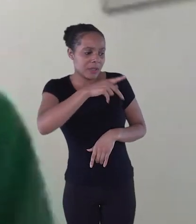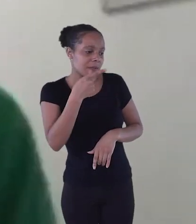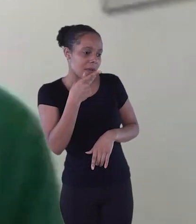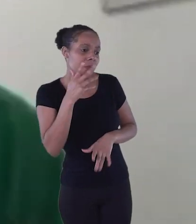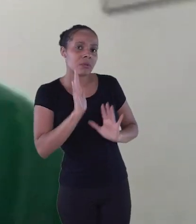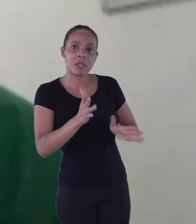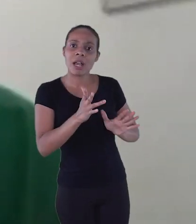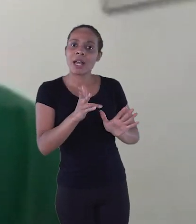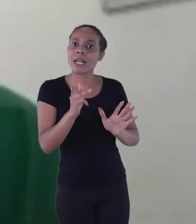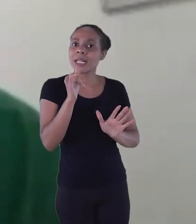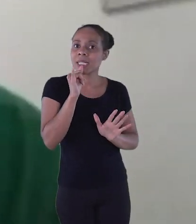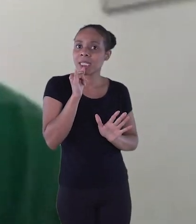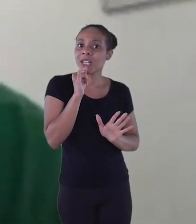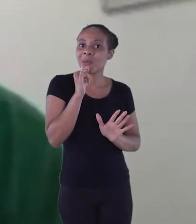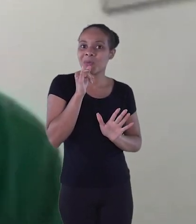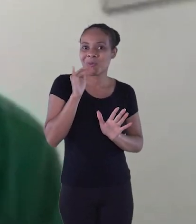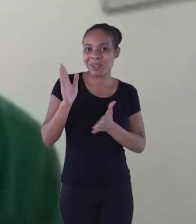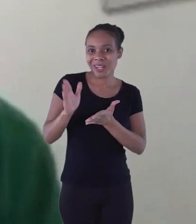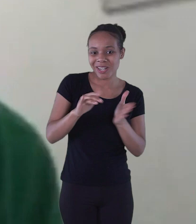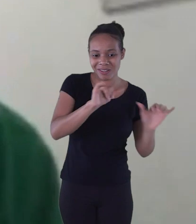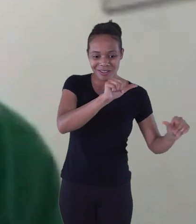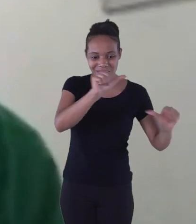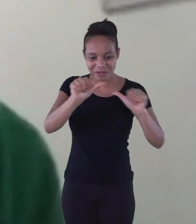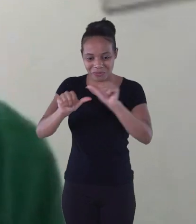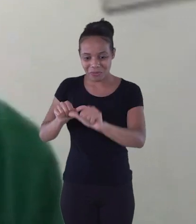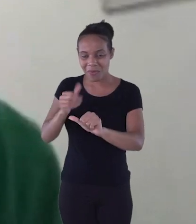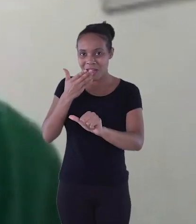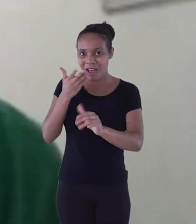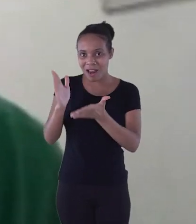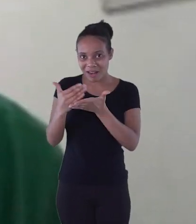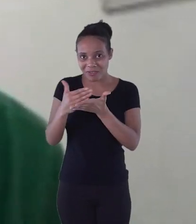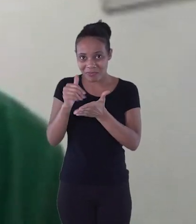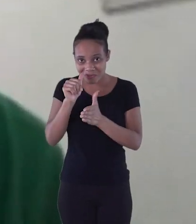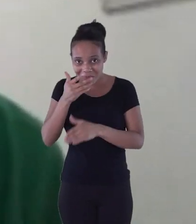enciclopédia, pode ser lido também, deve ser lido como uma enciclopédia. Você